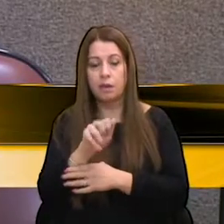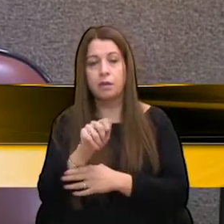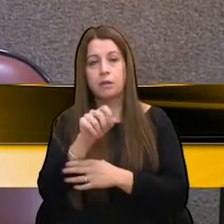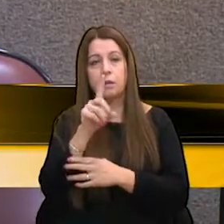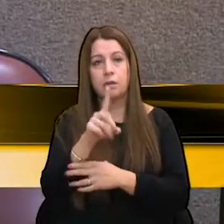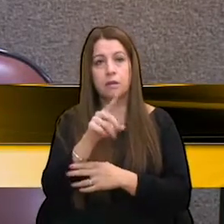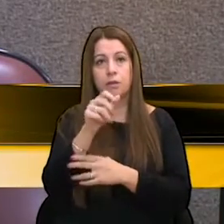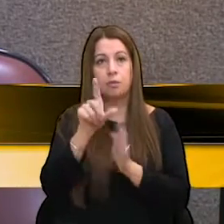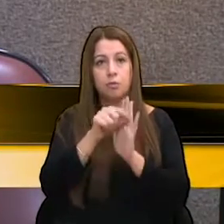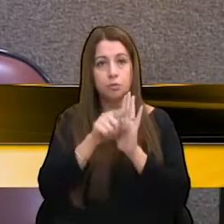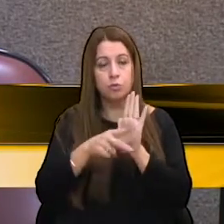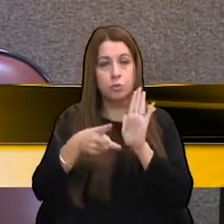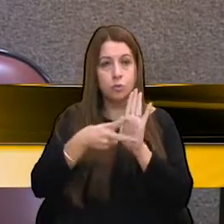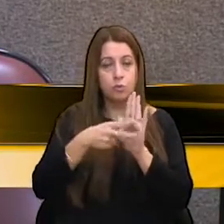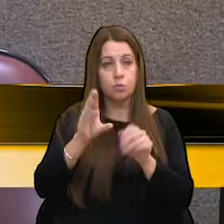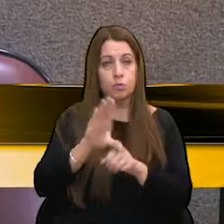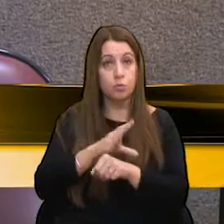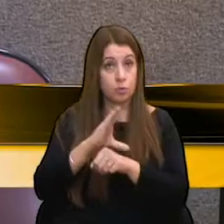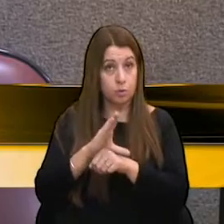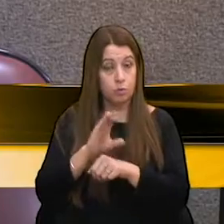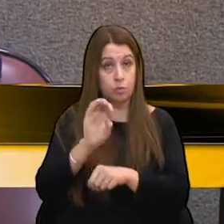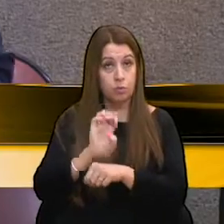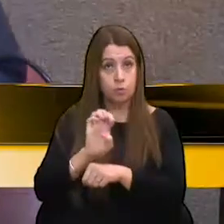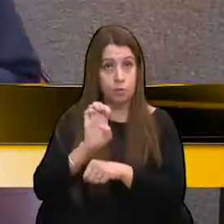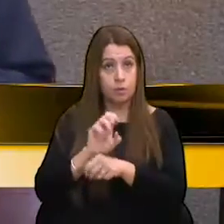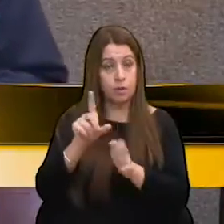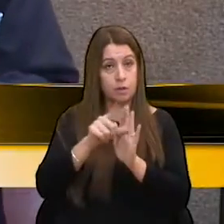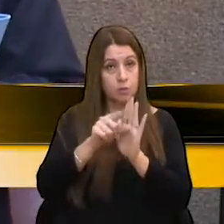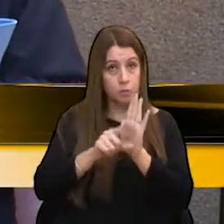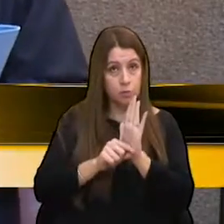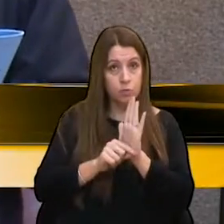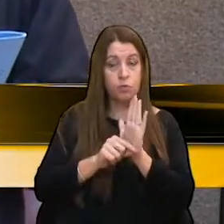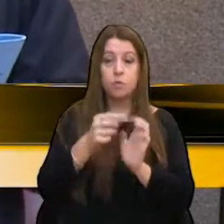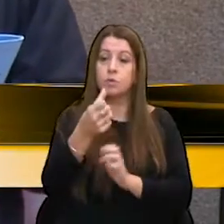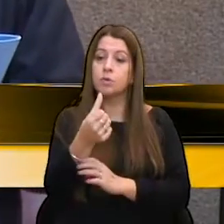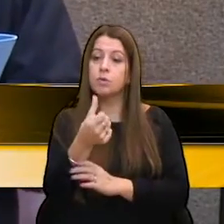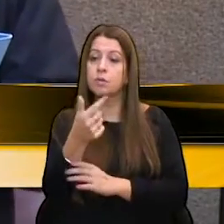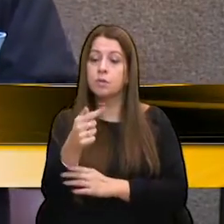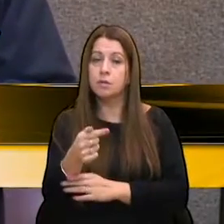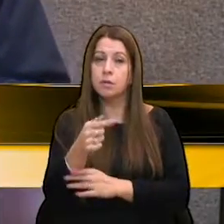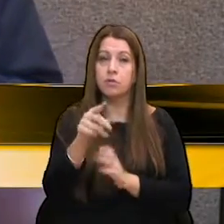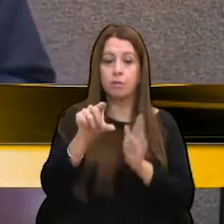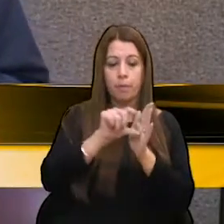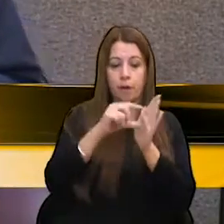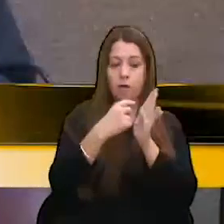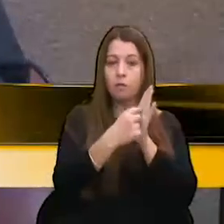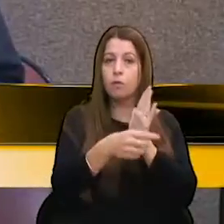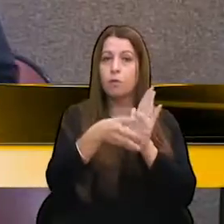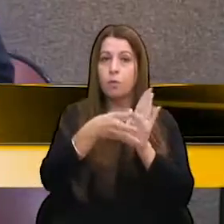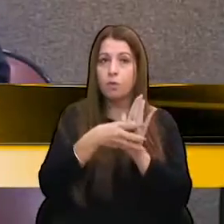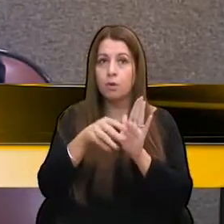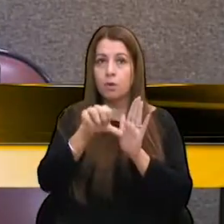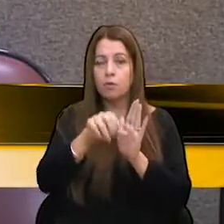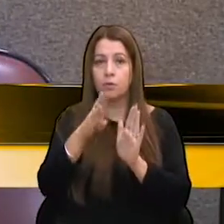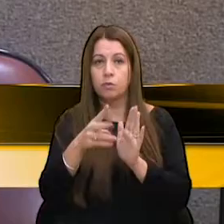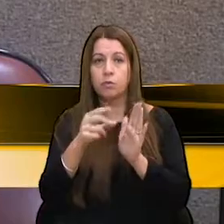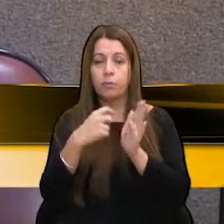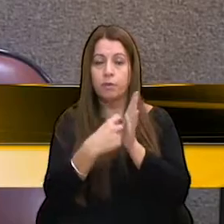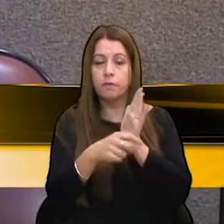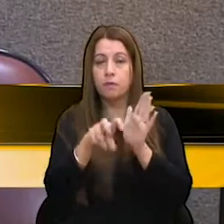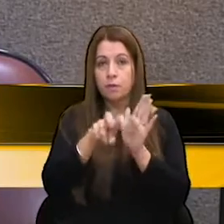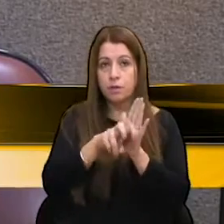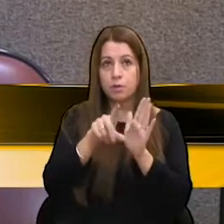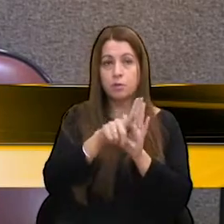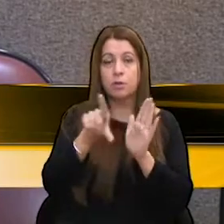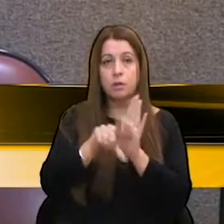artigo 60 da Constituição do Estado e artigos 67, parágrafo 4º e 94, parágrafo 5º da